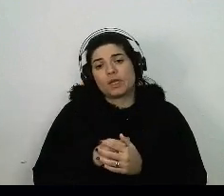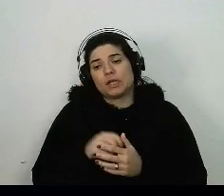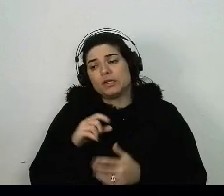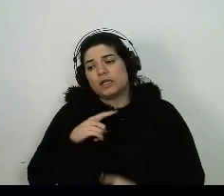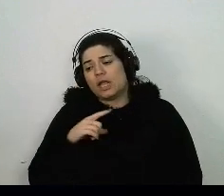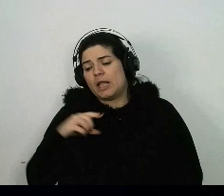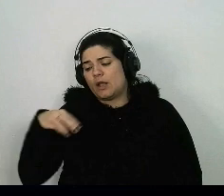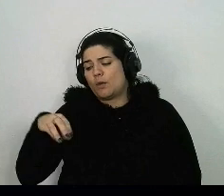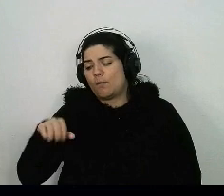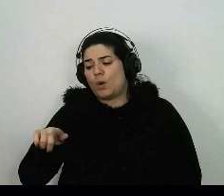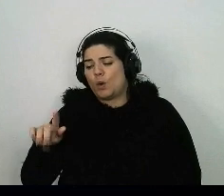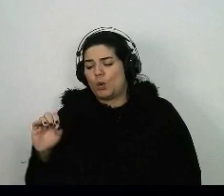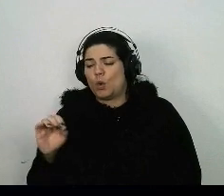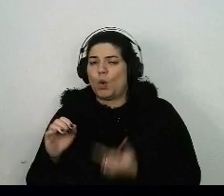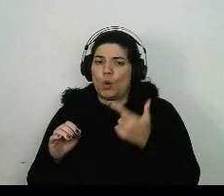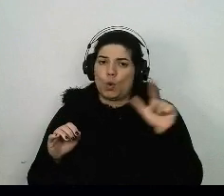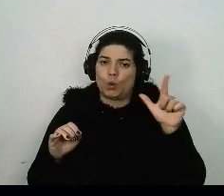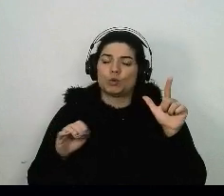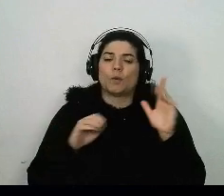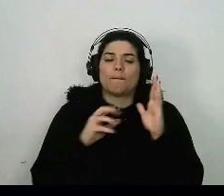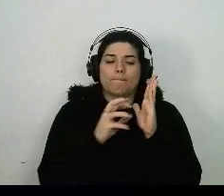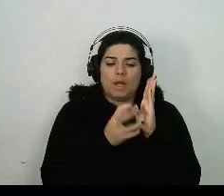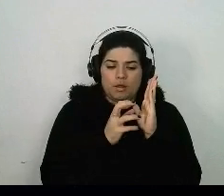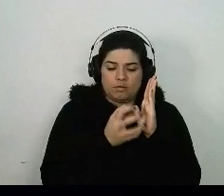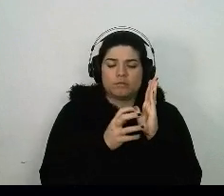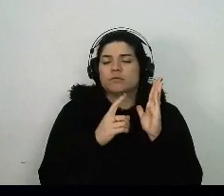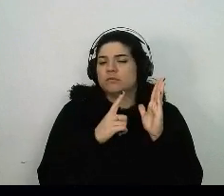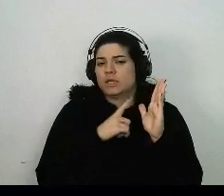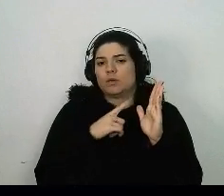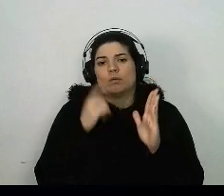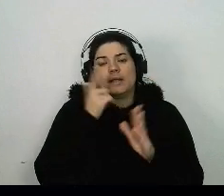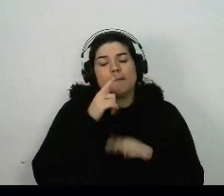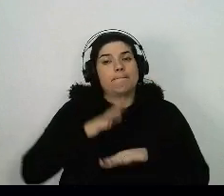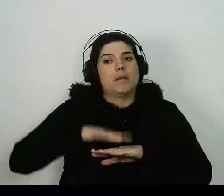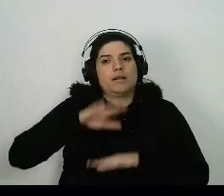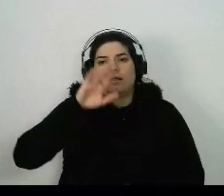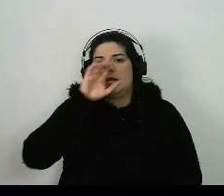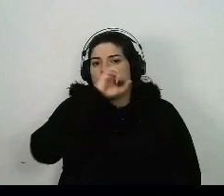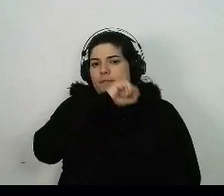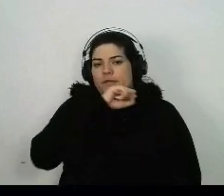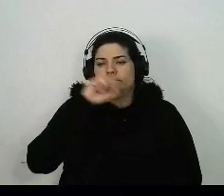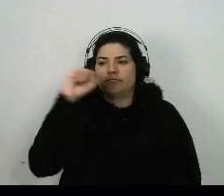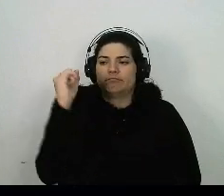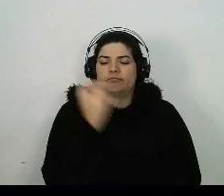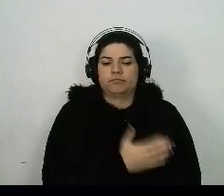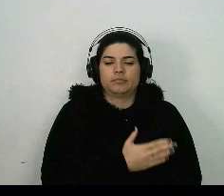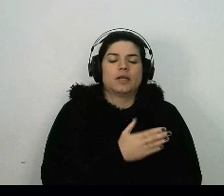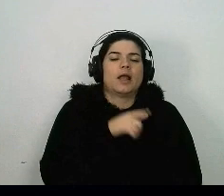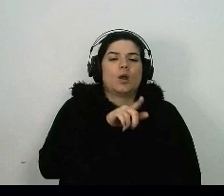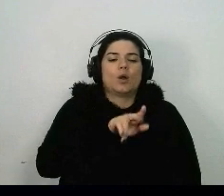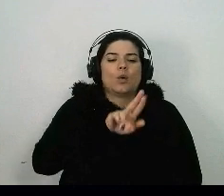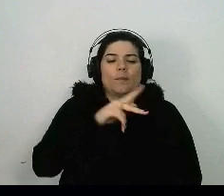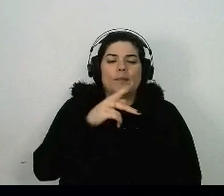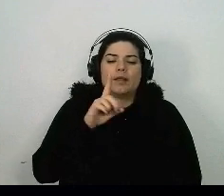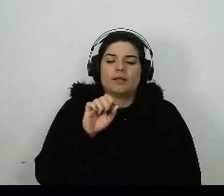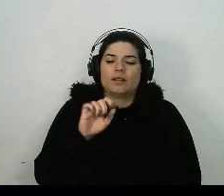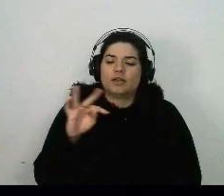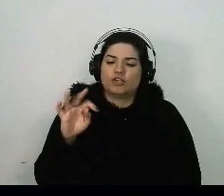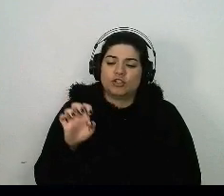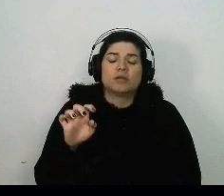o comando de insert sempre é bem mais rápido que o update, né? Então, esse foi o grande ganho que a gente